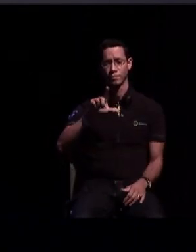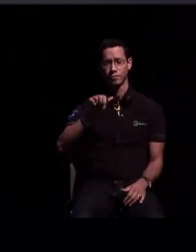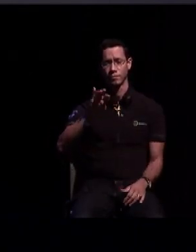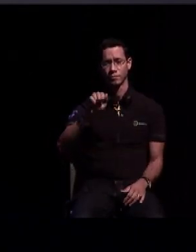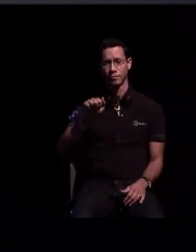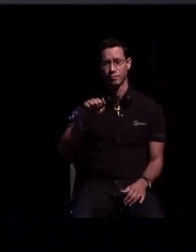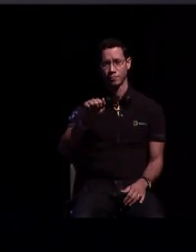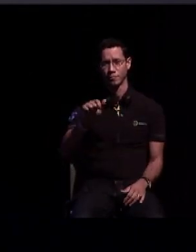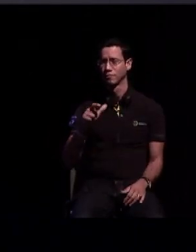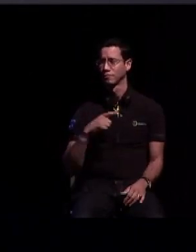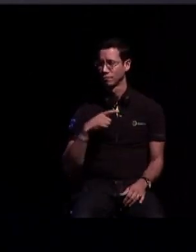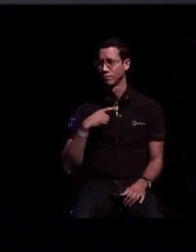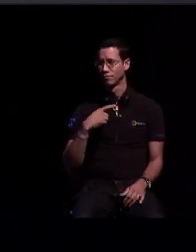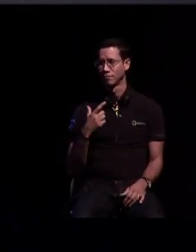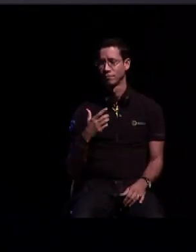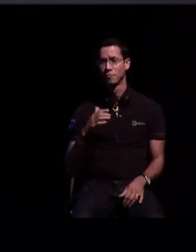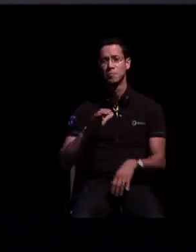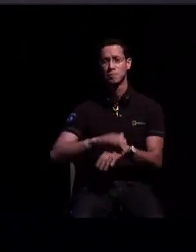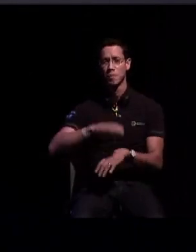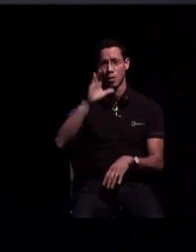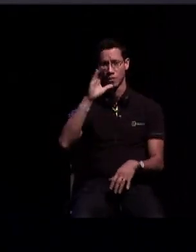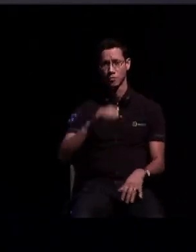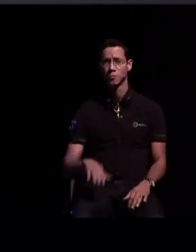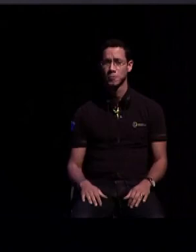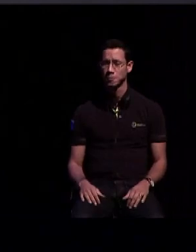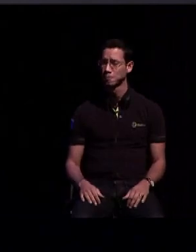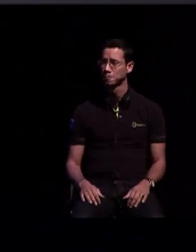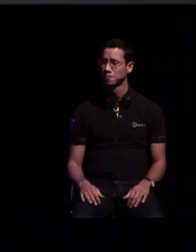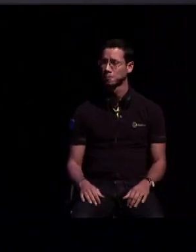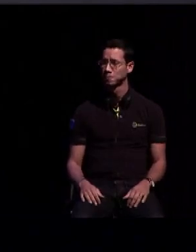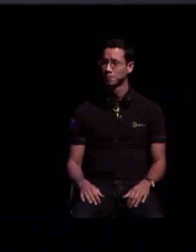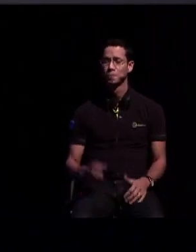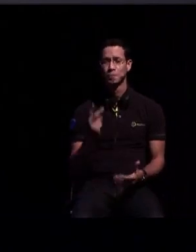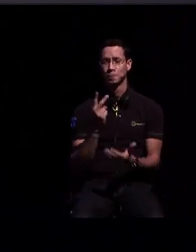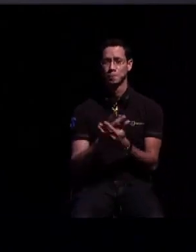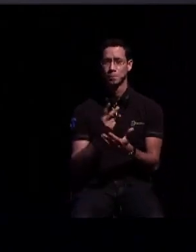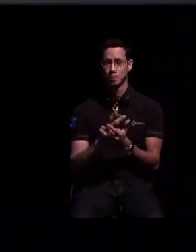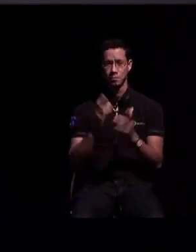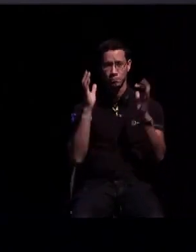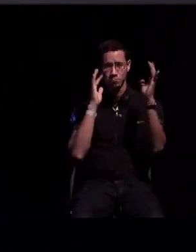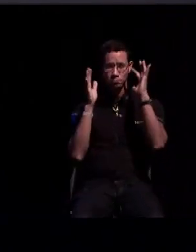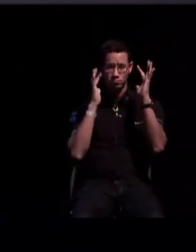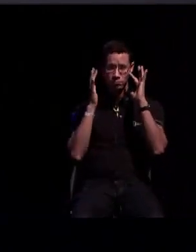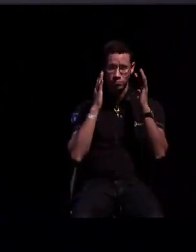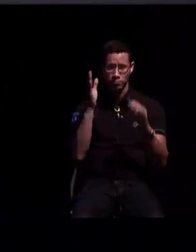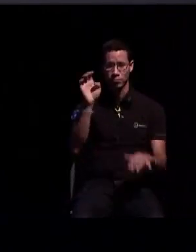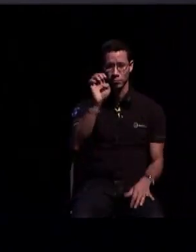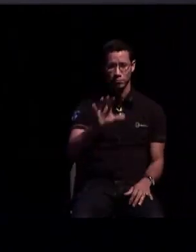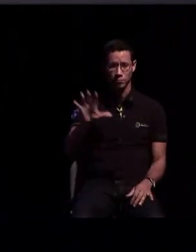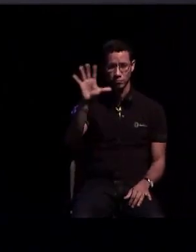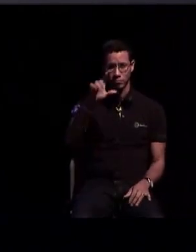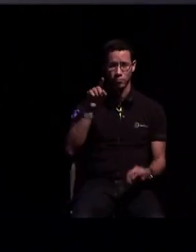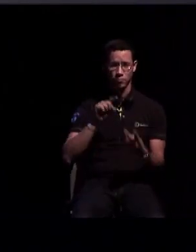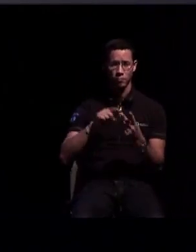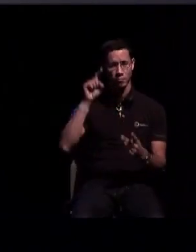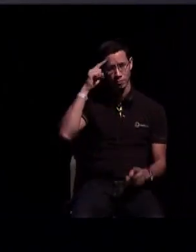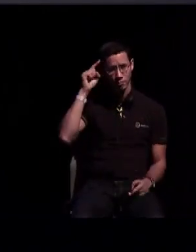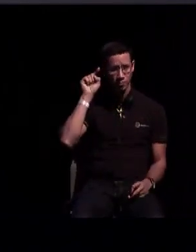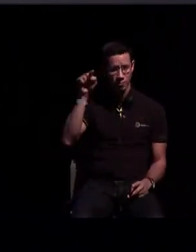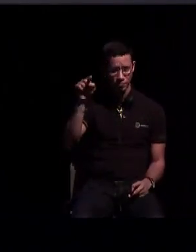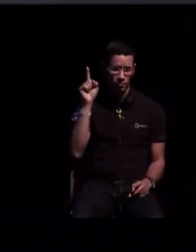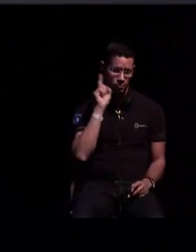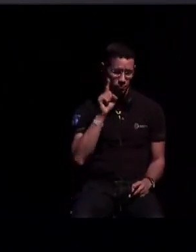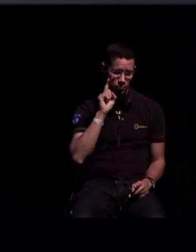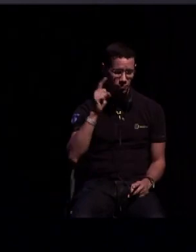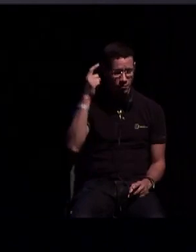mais vira-lata no mundo. E tal, né? Quer dizer, a gente está sempre com a cabeça na Europa, nos Estados Unidos e tal. Né? Quer